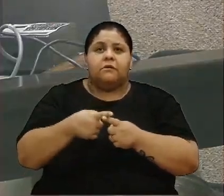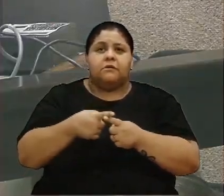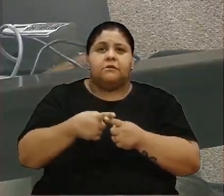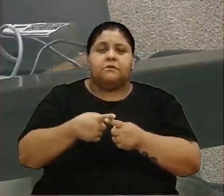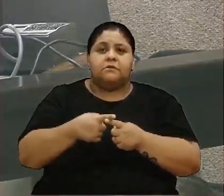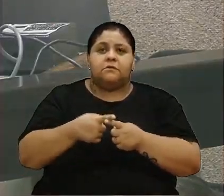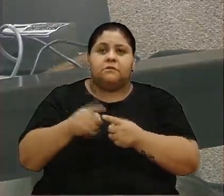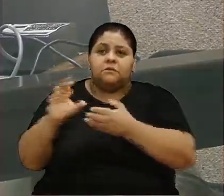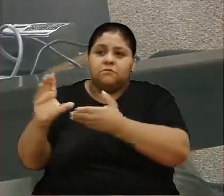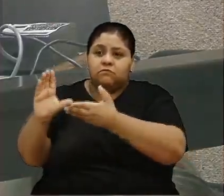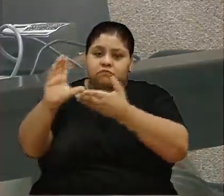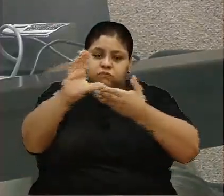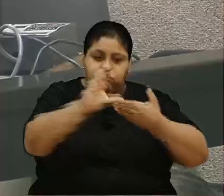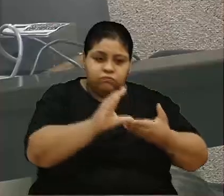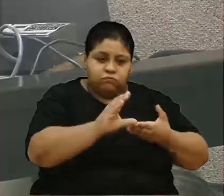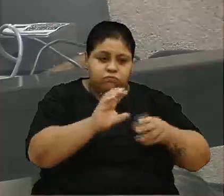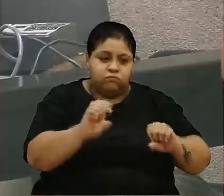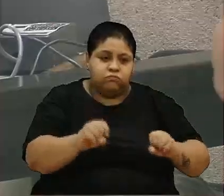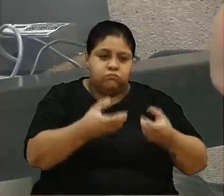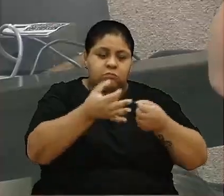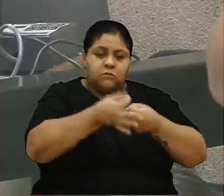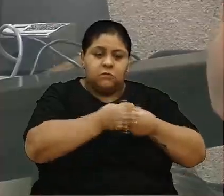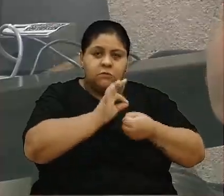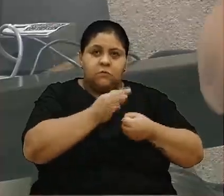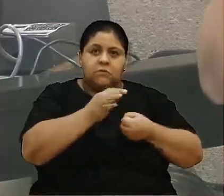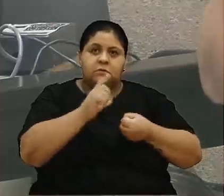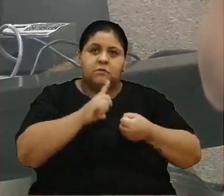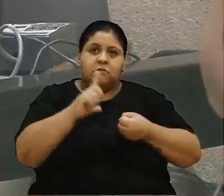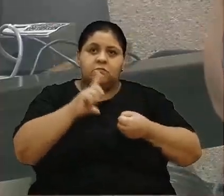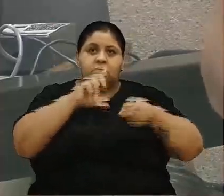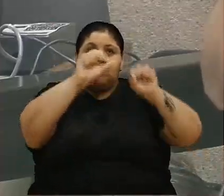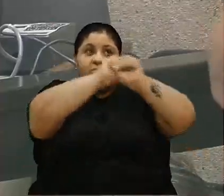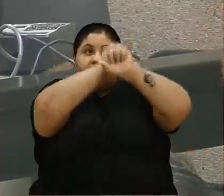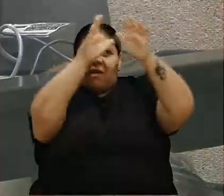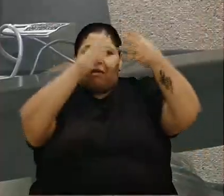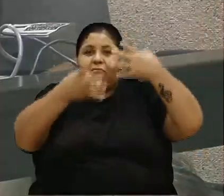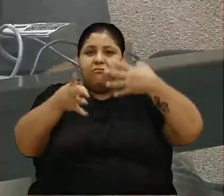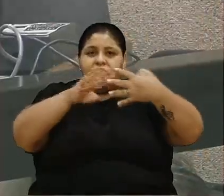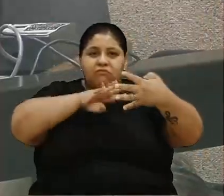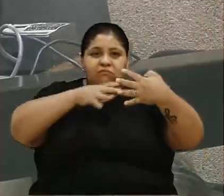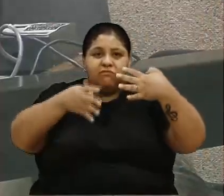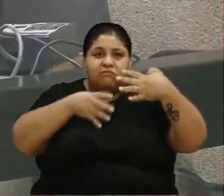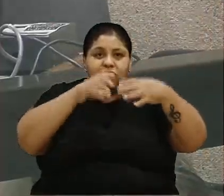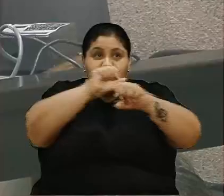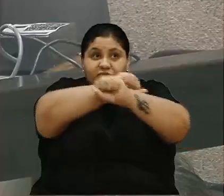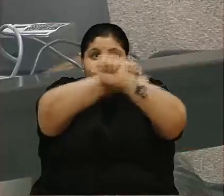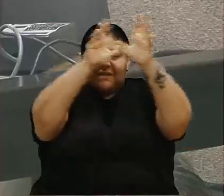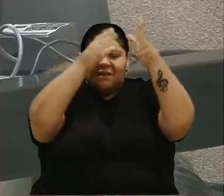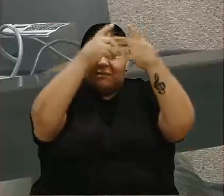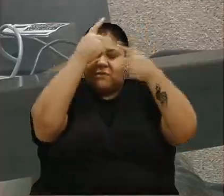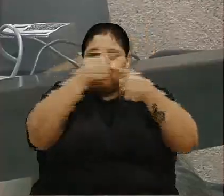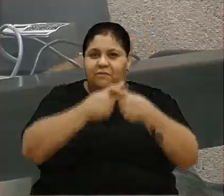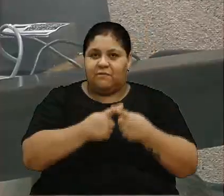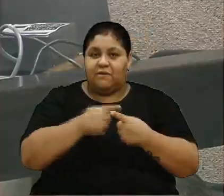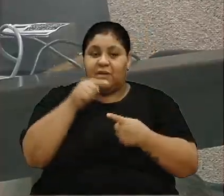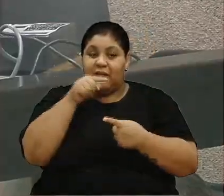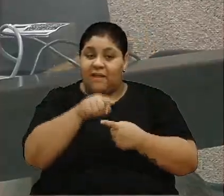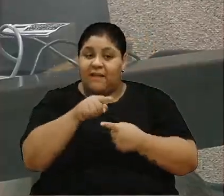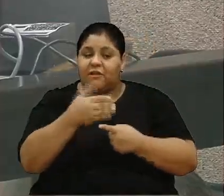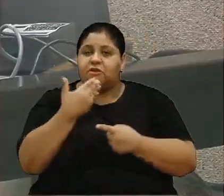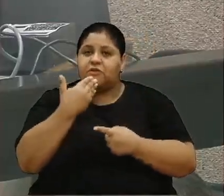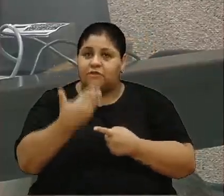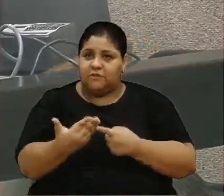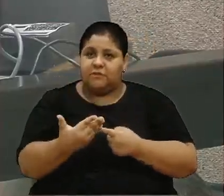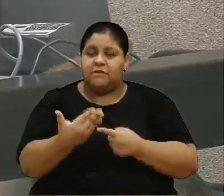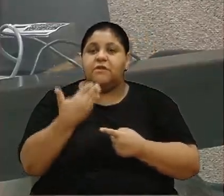aporte financeiro para a festa da uva sem ter a clara transparência na prestação de contas. E é isso que a gente pede.